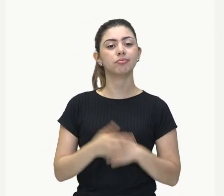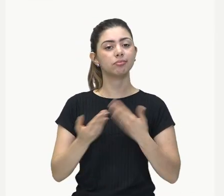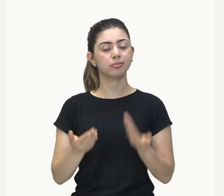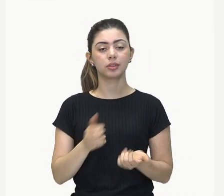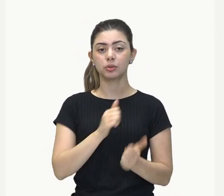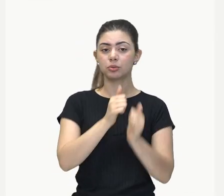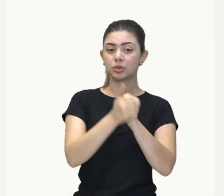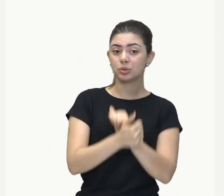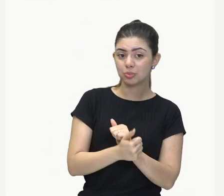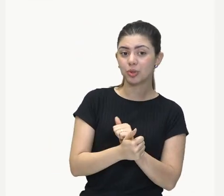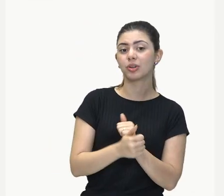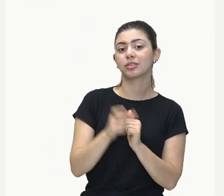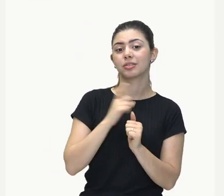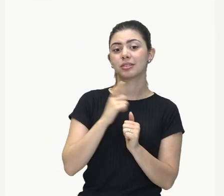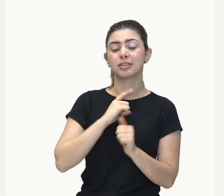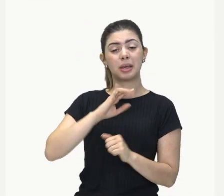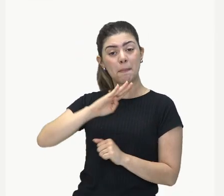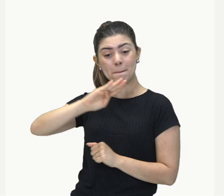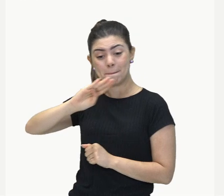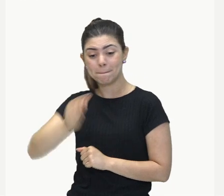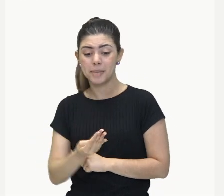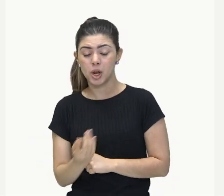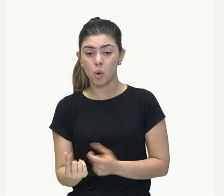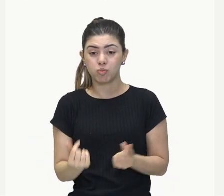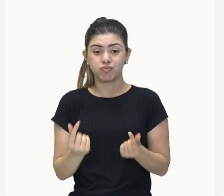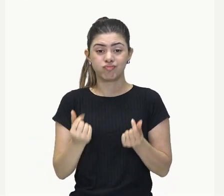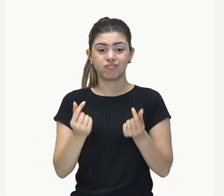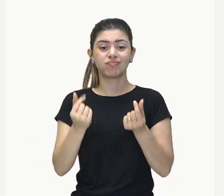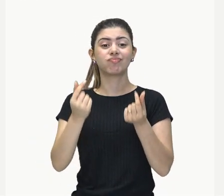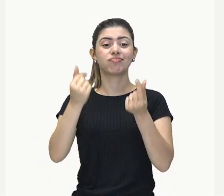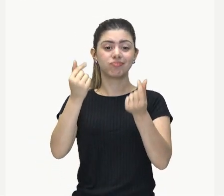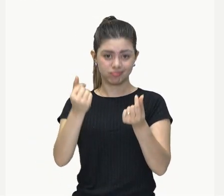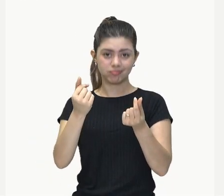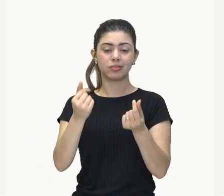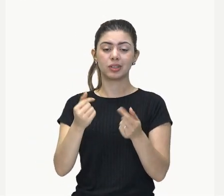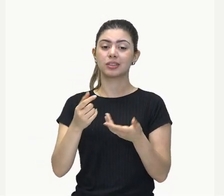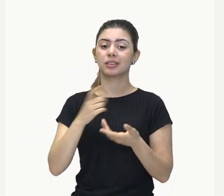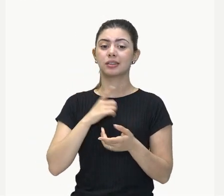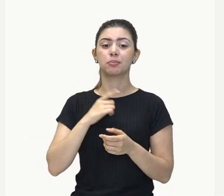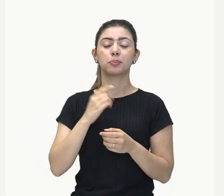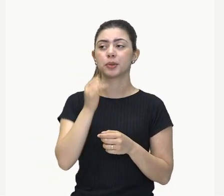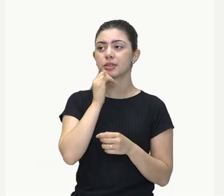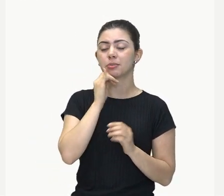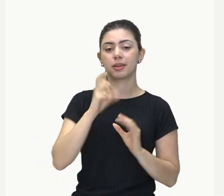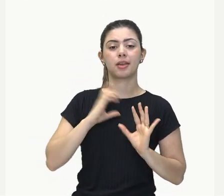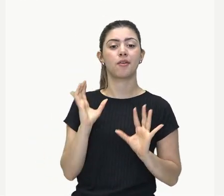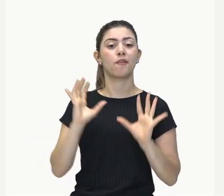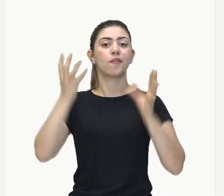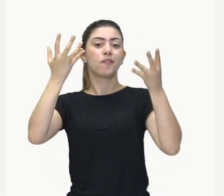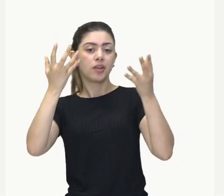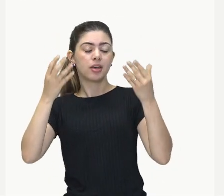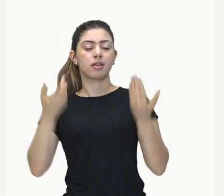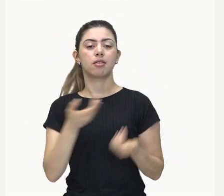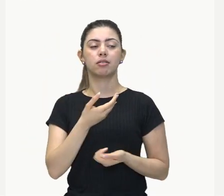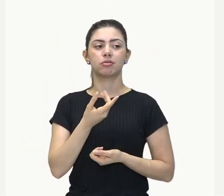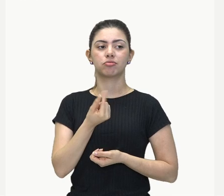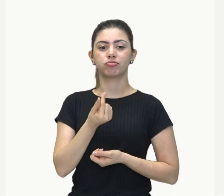gera bilhões de reais em receita por meio de eventos,